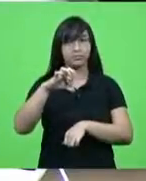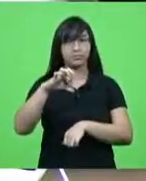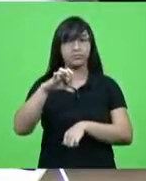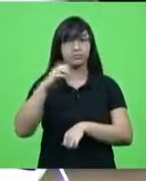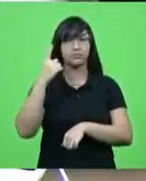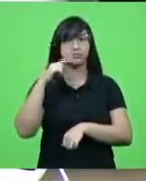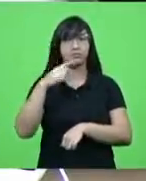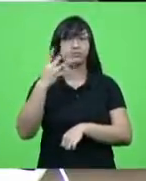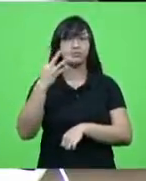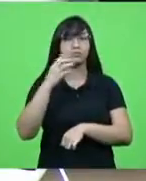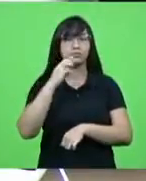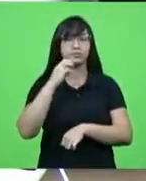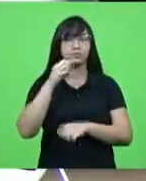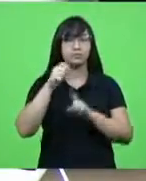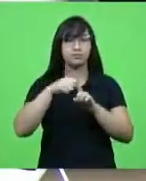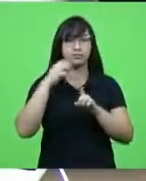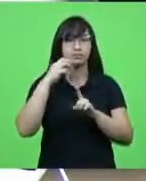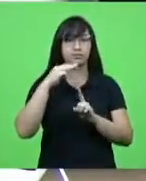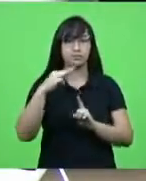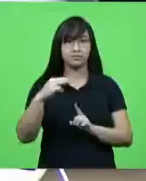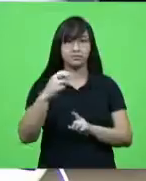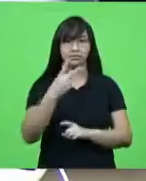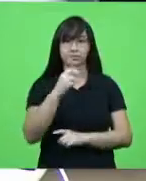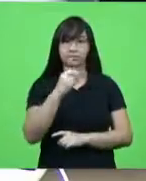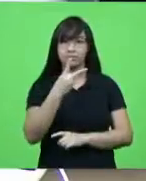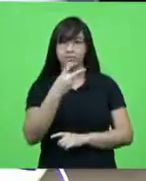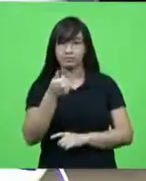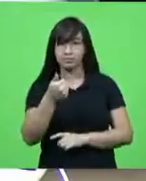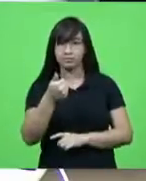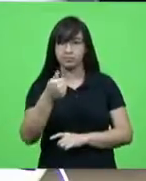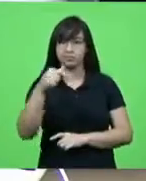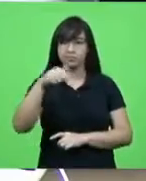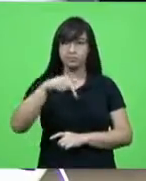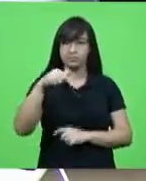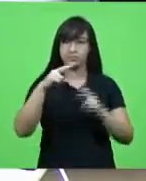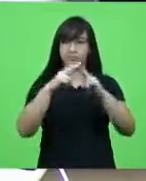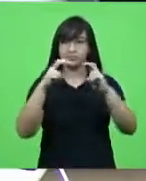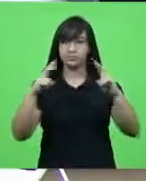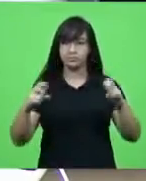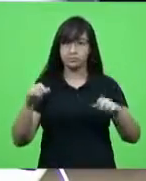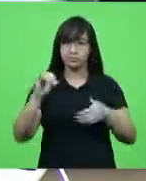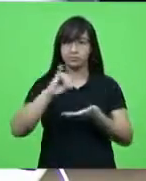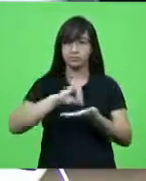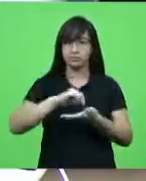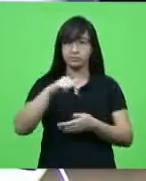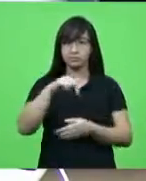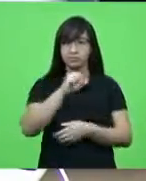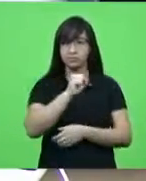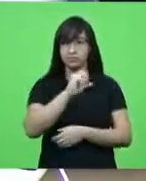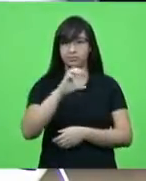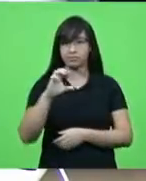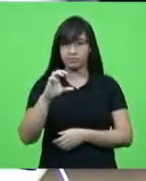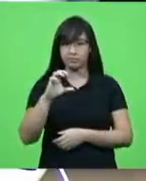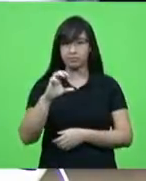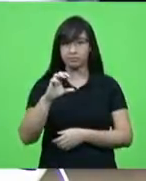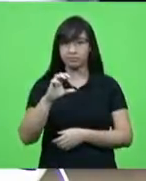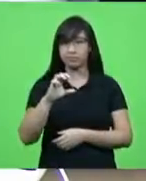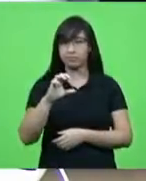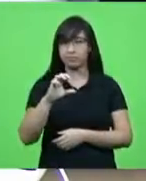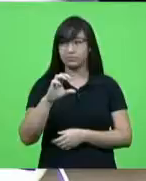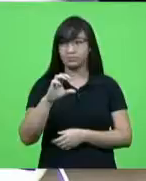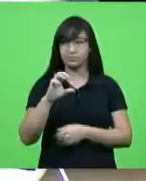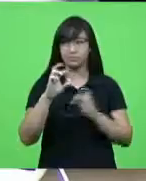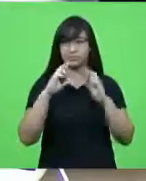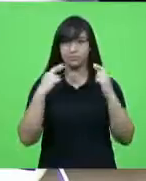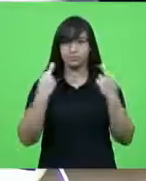mês de março do ano de 2021, nesta cidade de Florianópolis, capital do Estado de Santa Catarina, reuniu